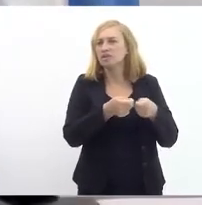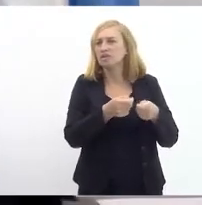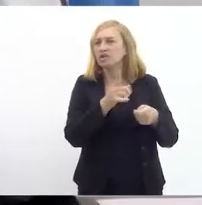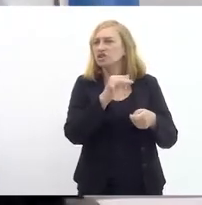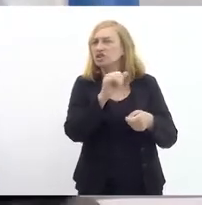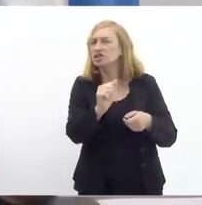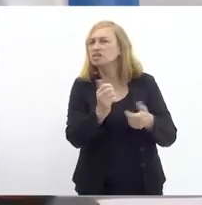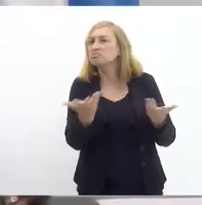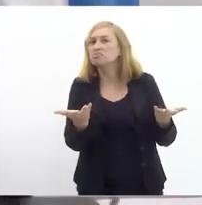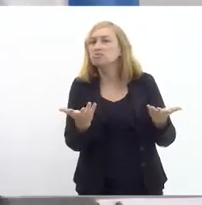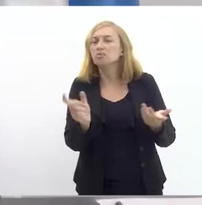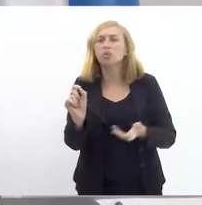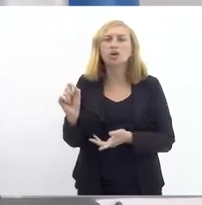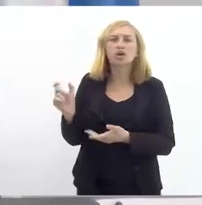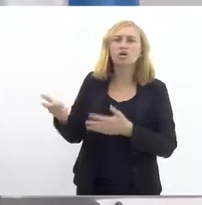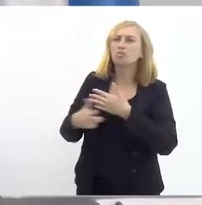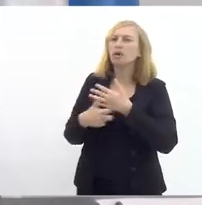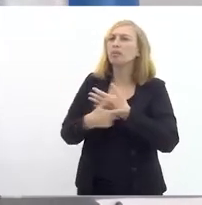é com a CETRANS?